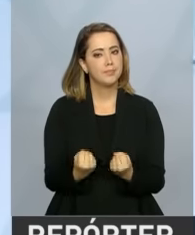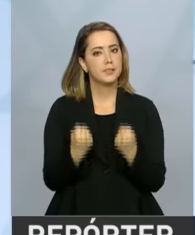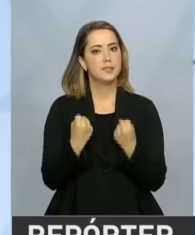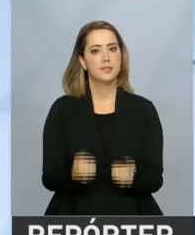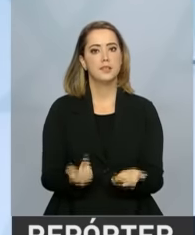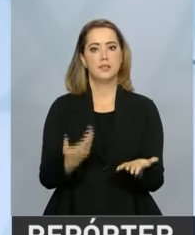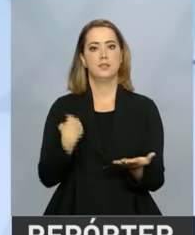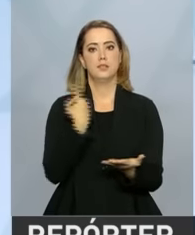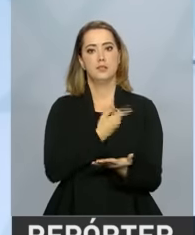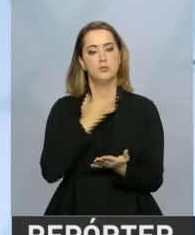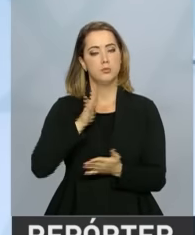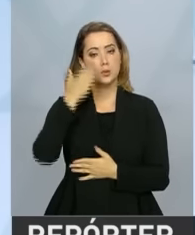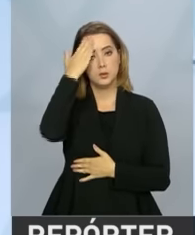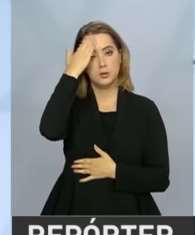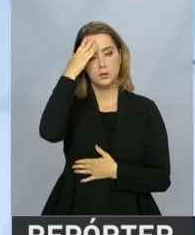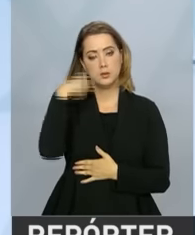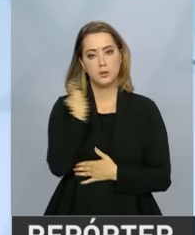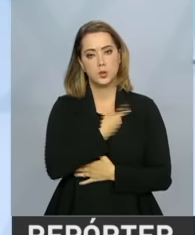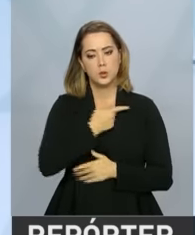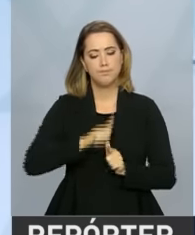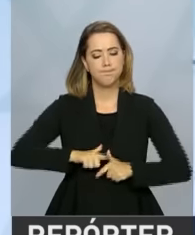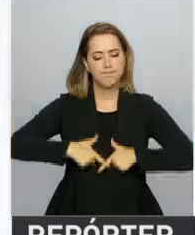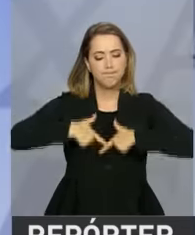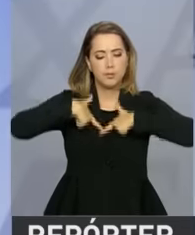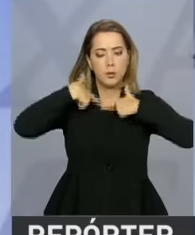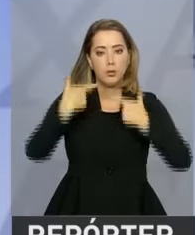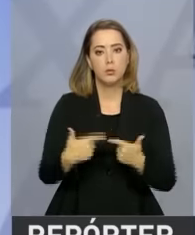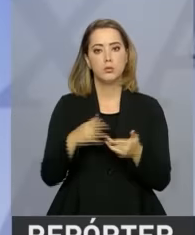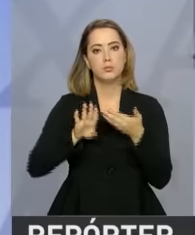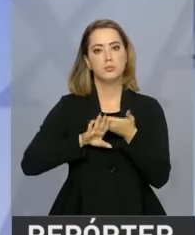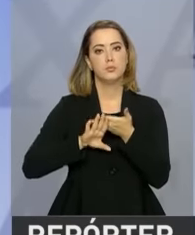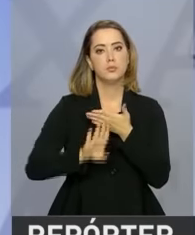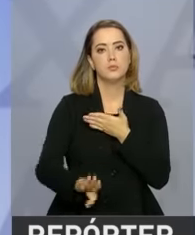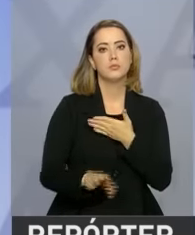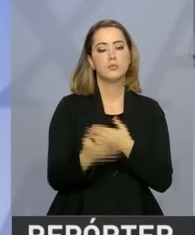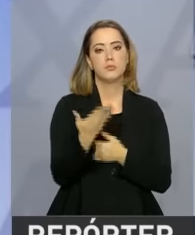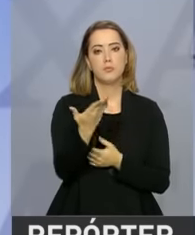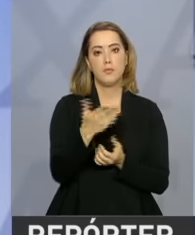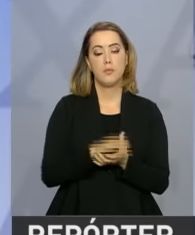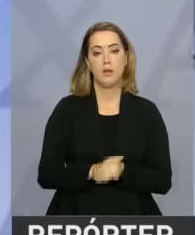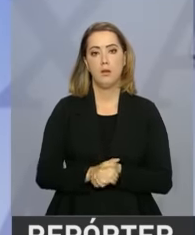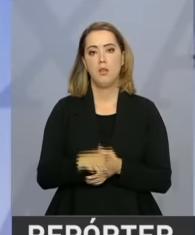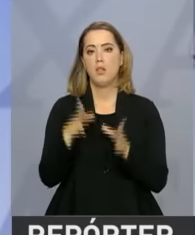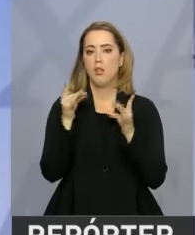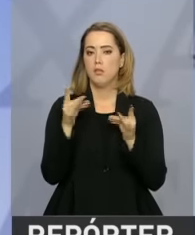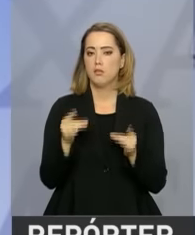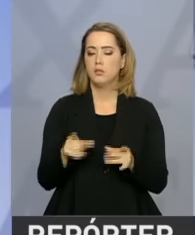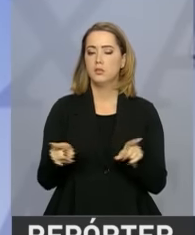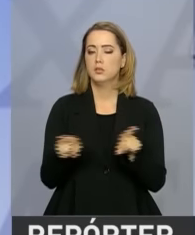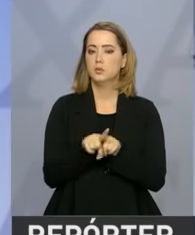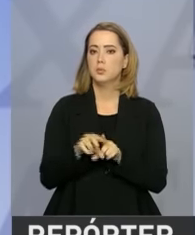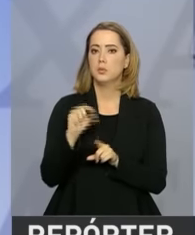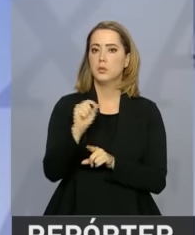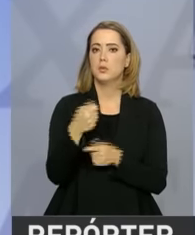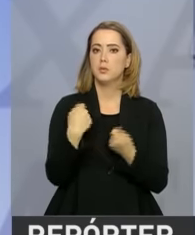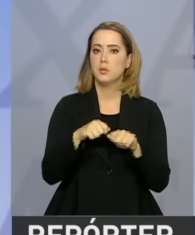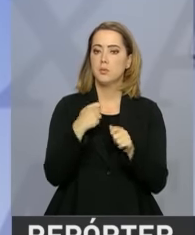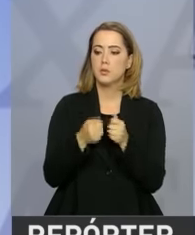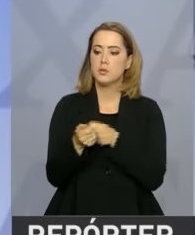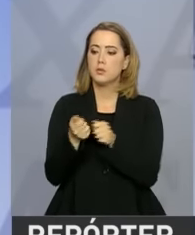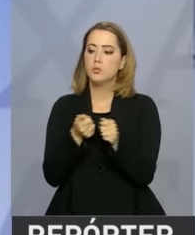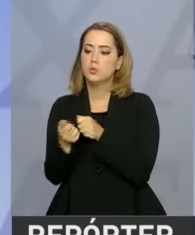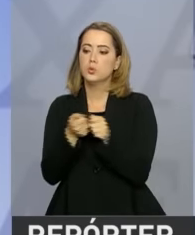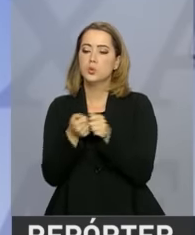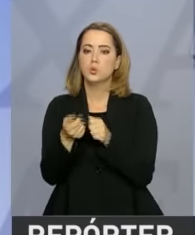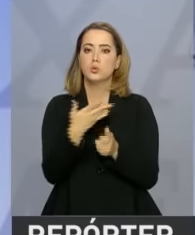sabemos, e nós estamos lutando para evitá-la. O presidente destacou ainda que sem controle das contas públicas não